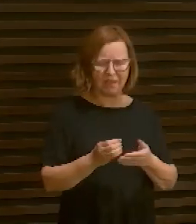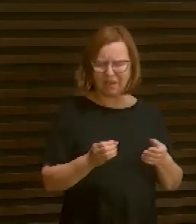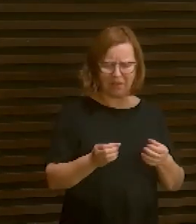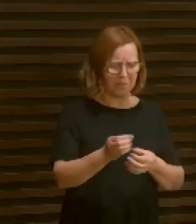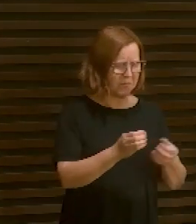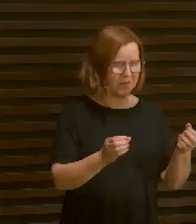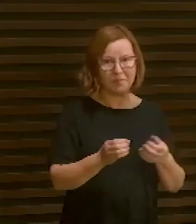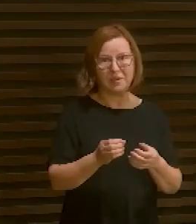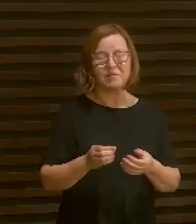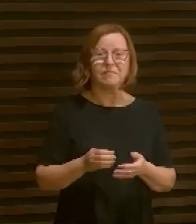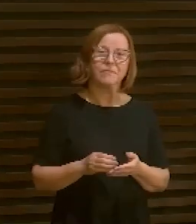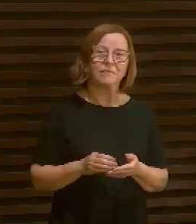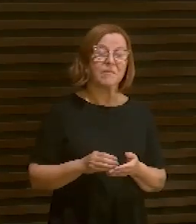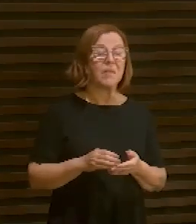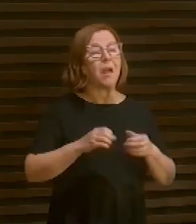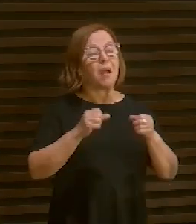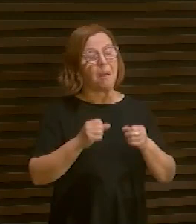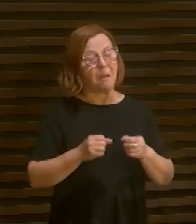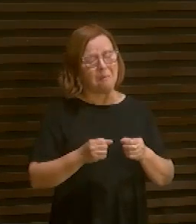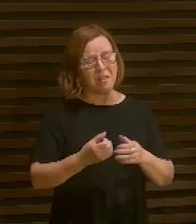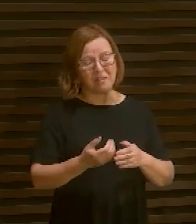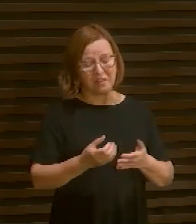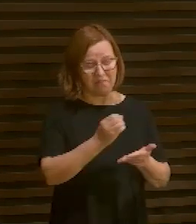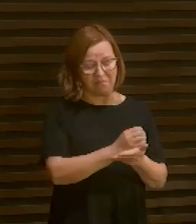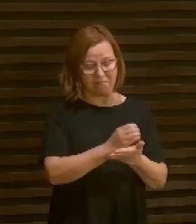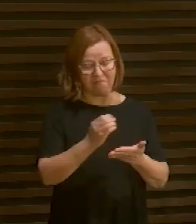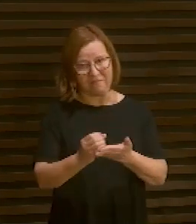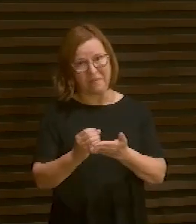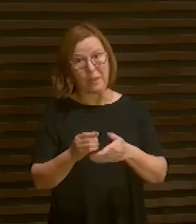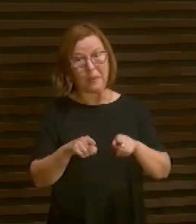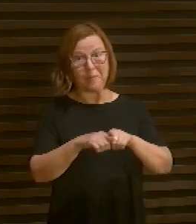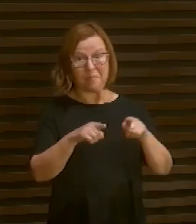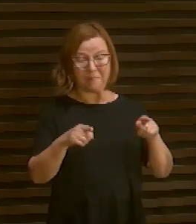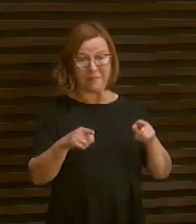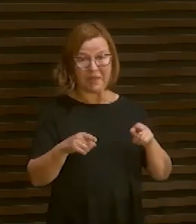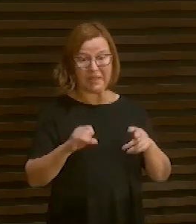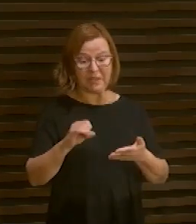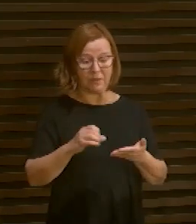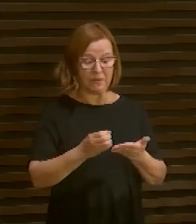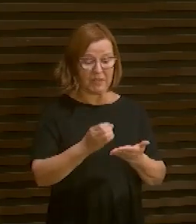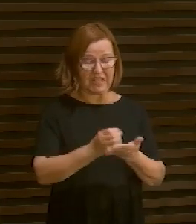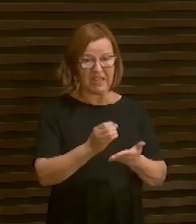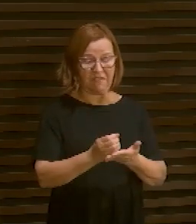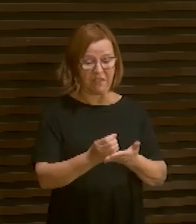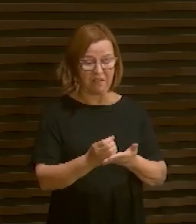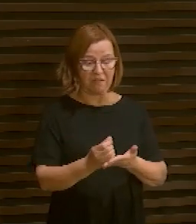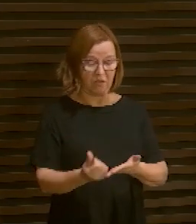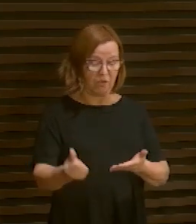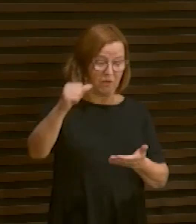e eles podem ter comunhão, podem se distanciar, mas quando eu pego o café e jogo no leite,